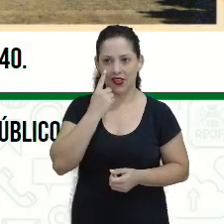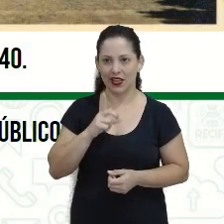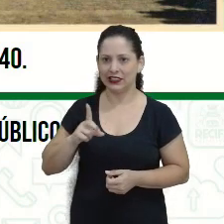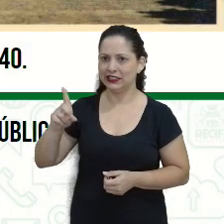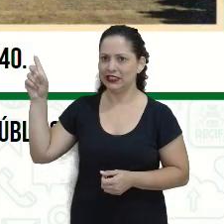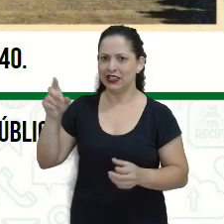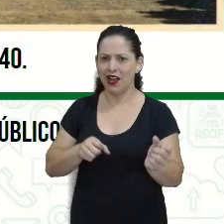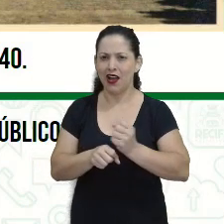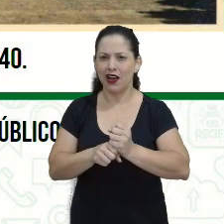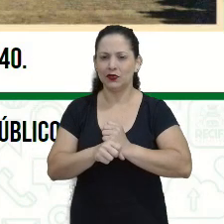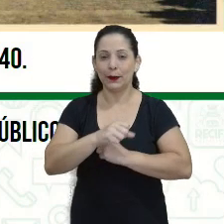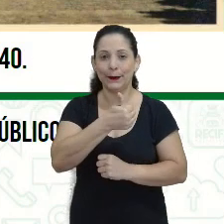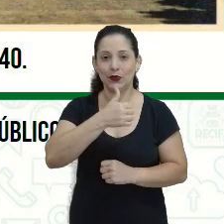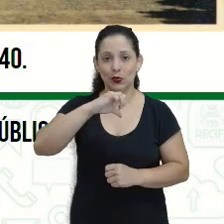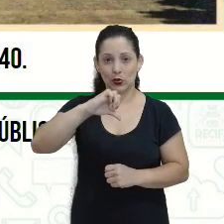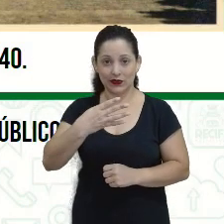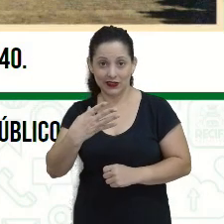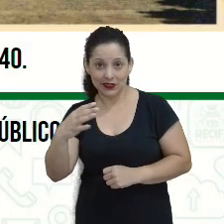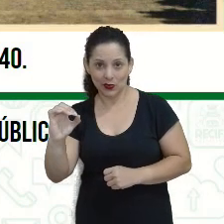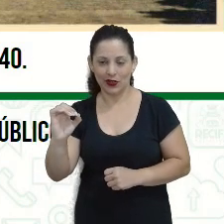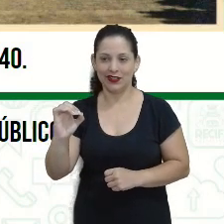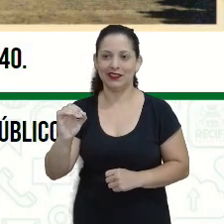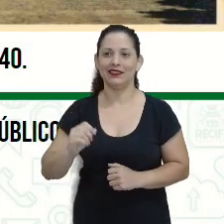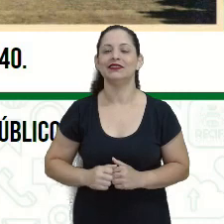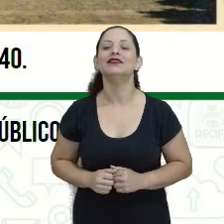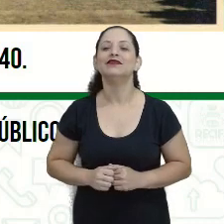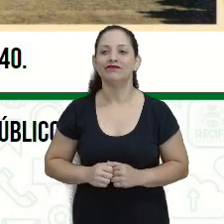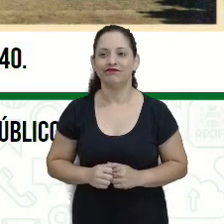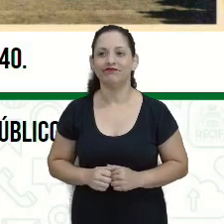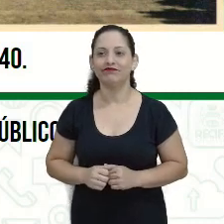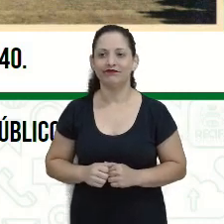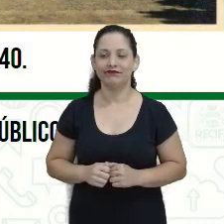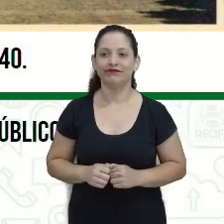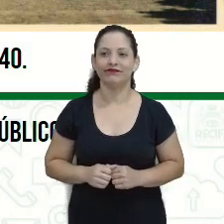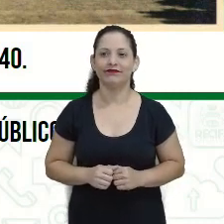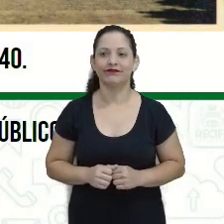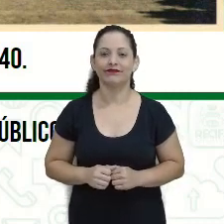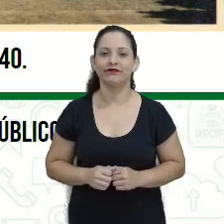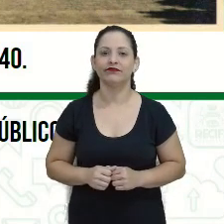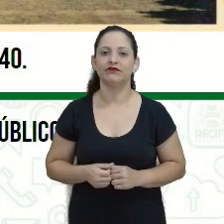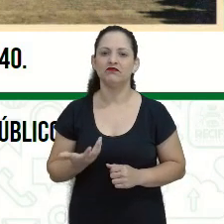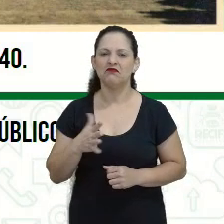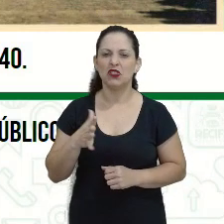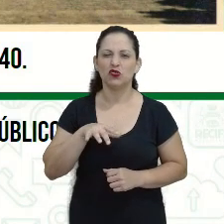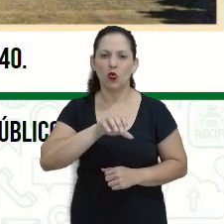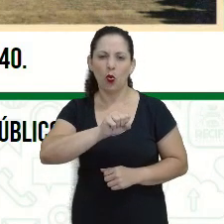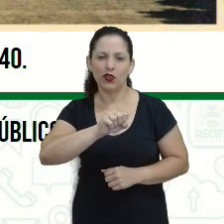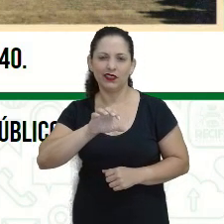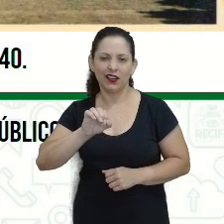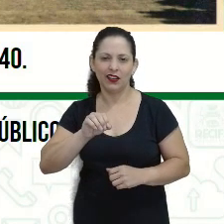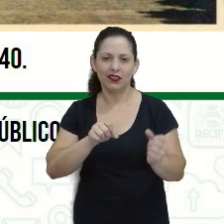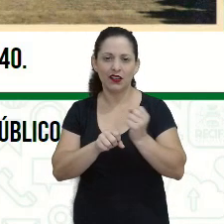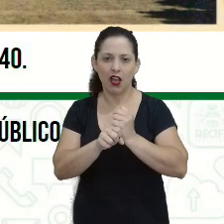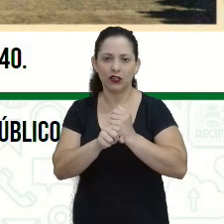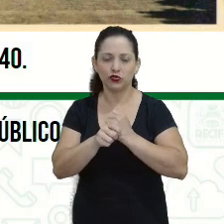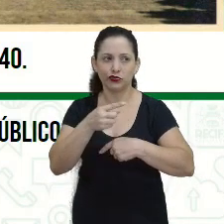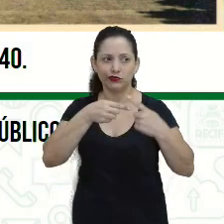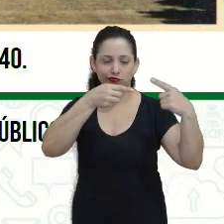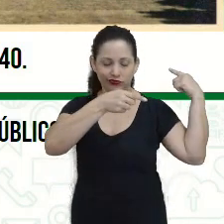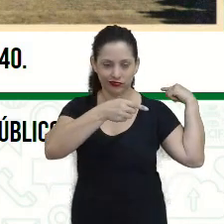em 1940, tão recente, né? Pouco mais de 80 anos essa foto. E